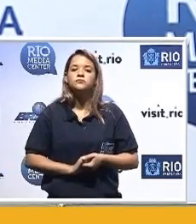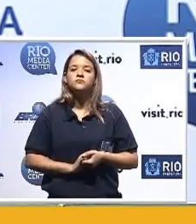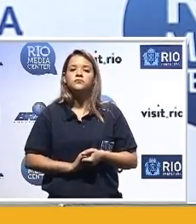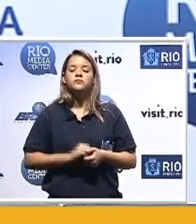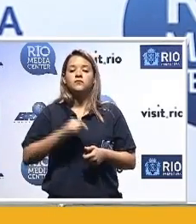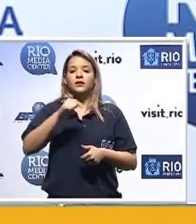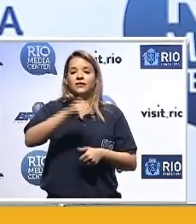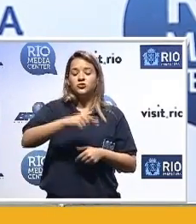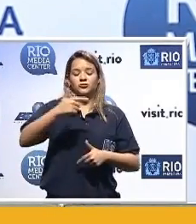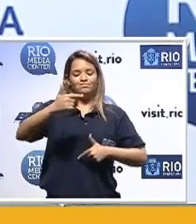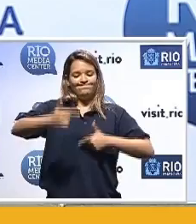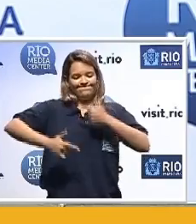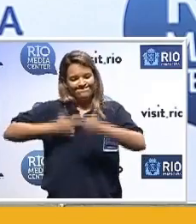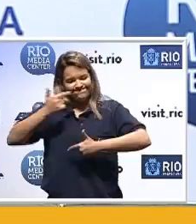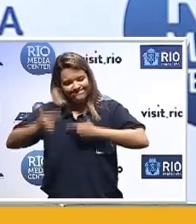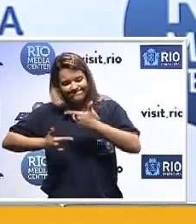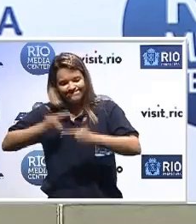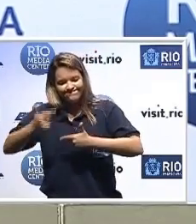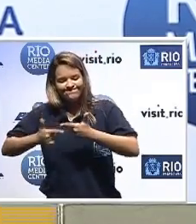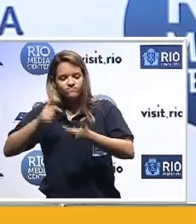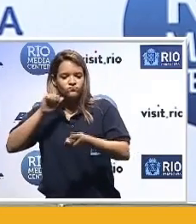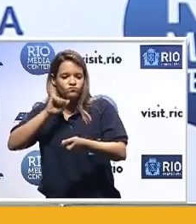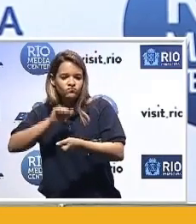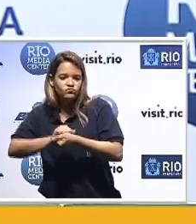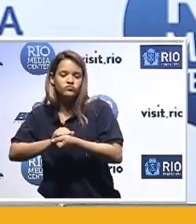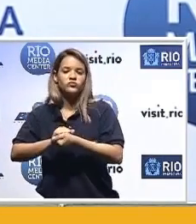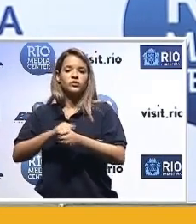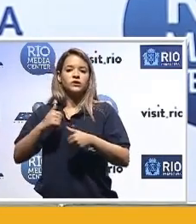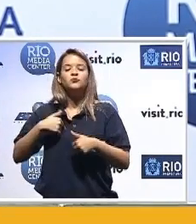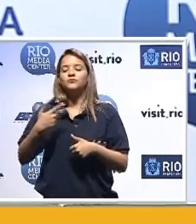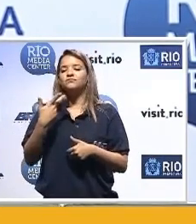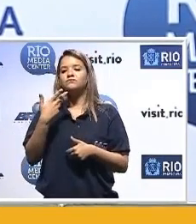a gente vem trabalhando nisso. E eu confesso que,